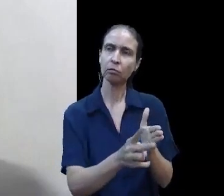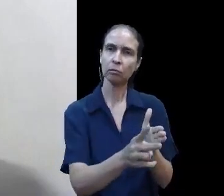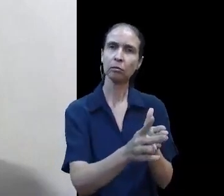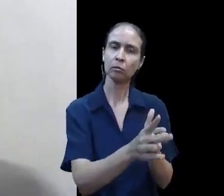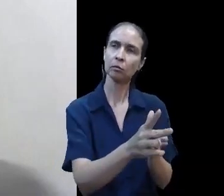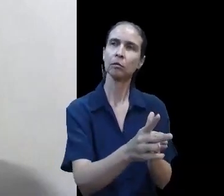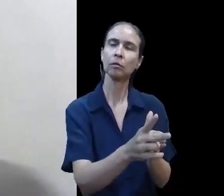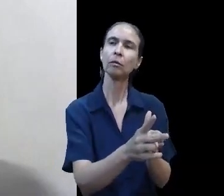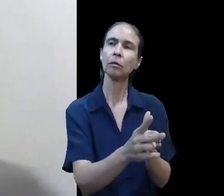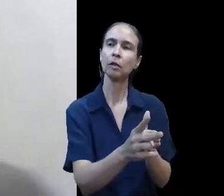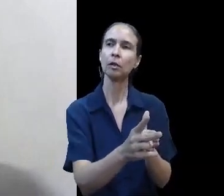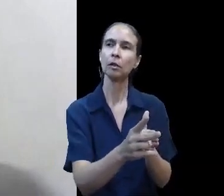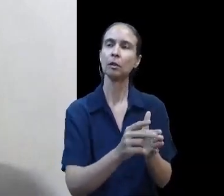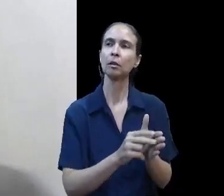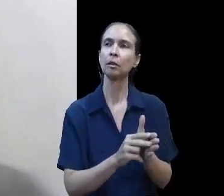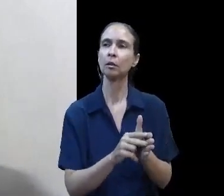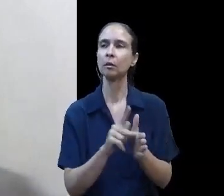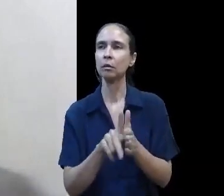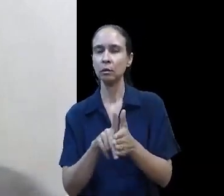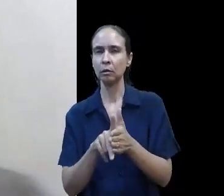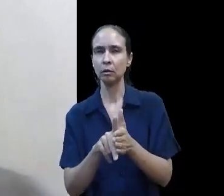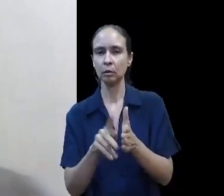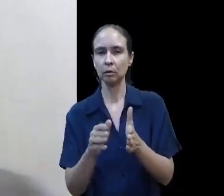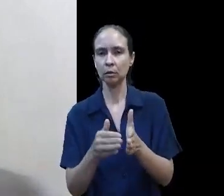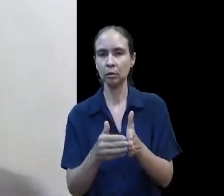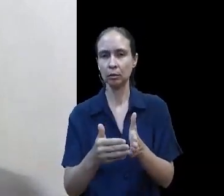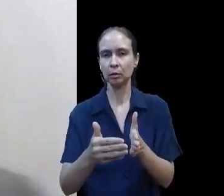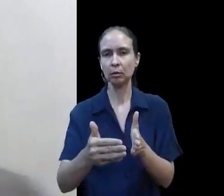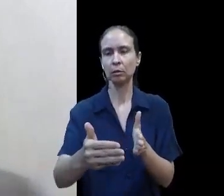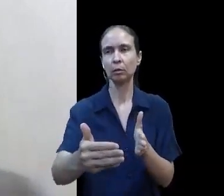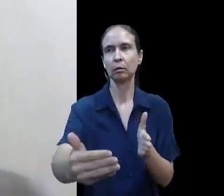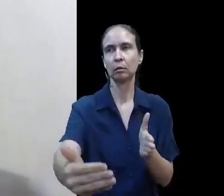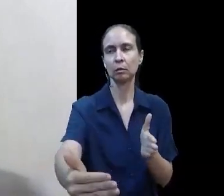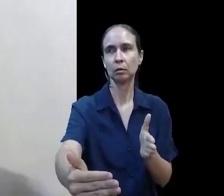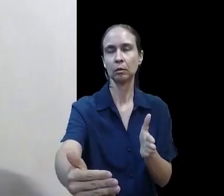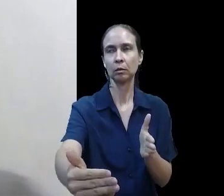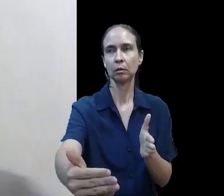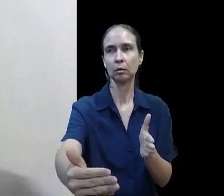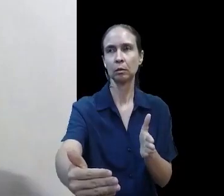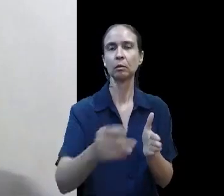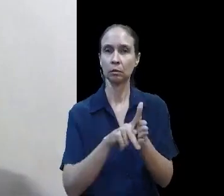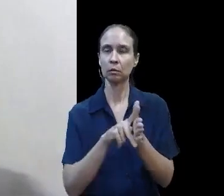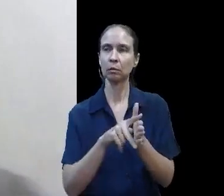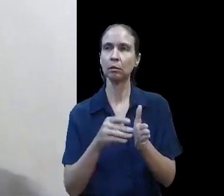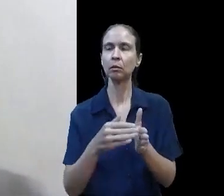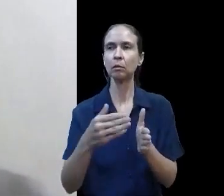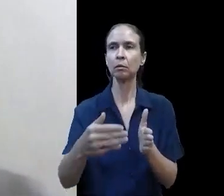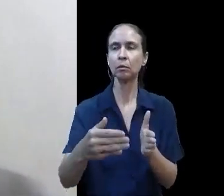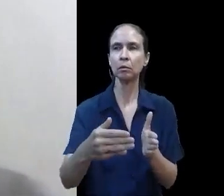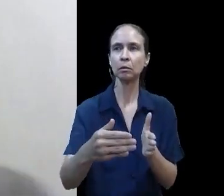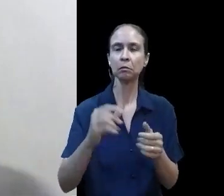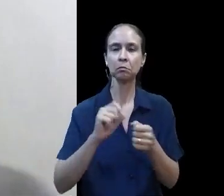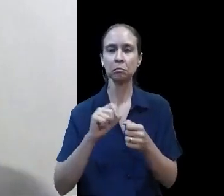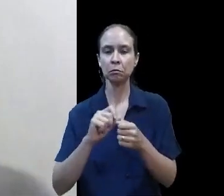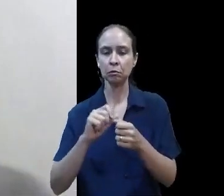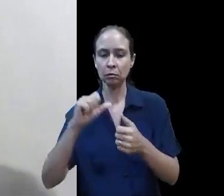Mas no quarto, quinto ano de atuação, nós fizemos uma avaliação do